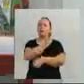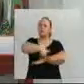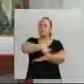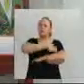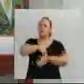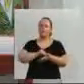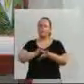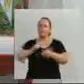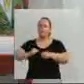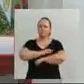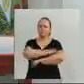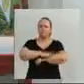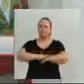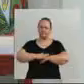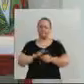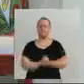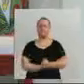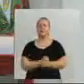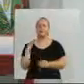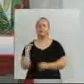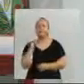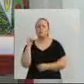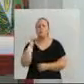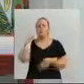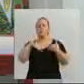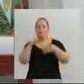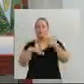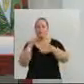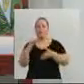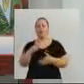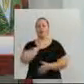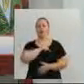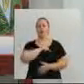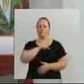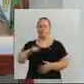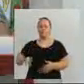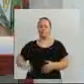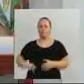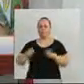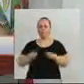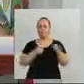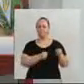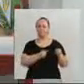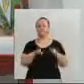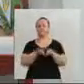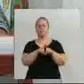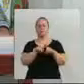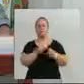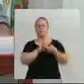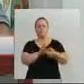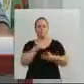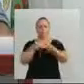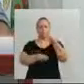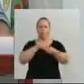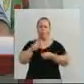Por um importante avanço do poder público municipal e poder levar dignidade às pessoas que residem na rua Johann